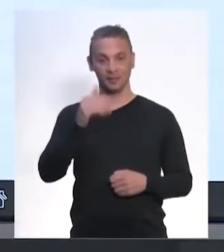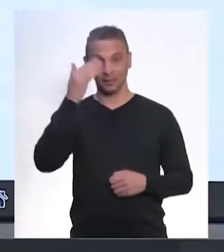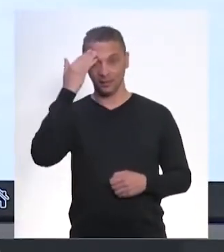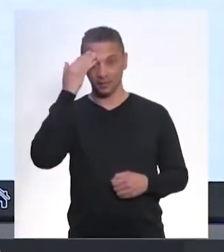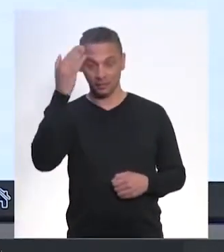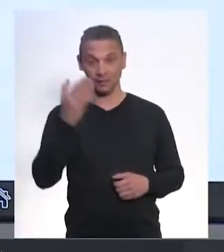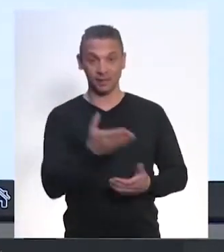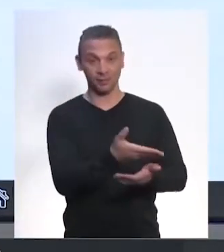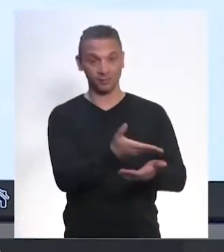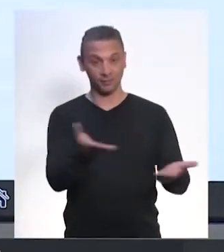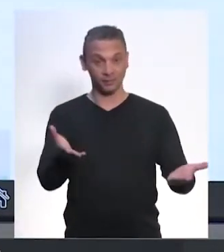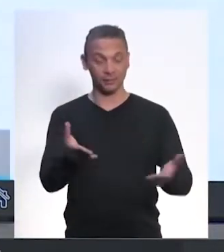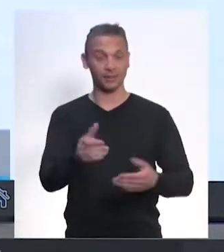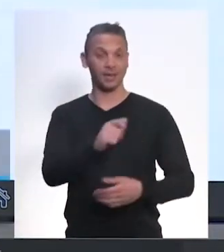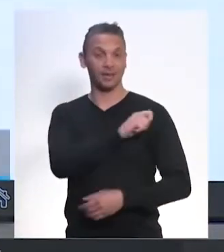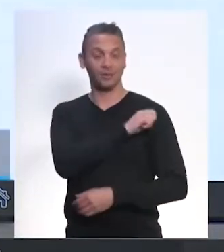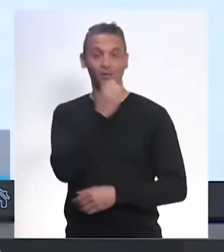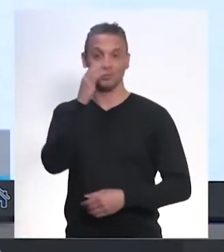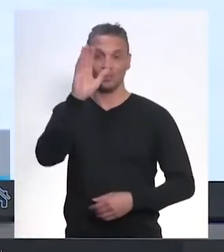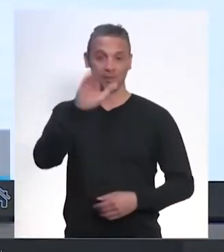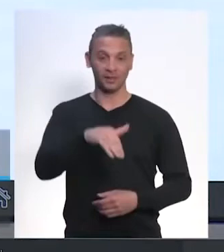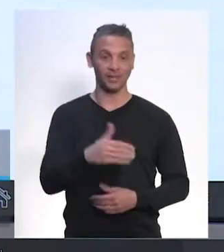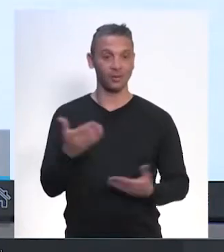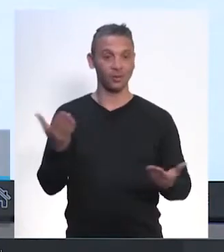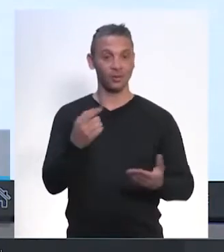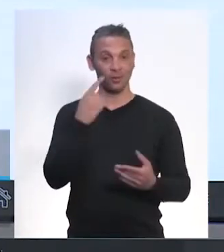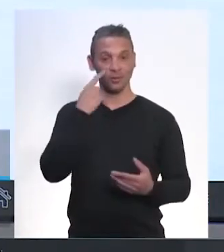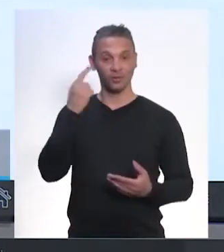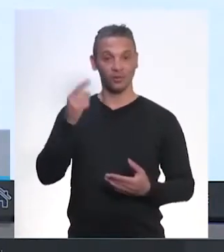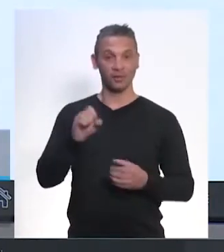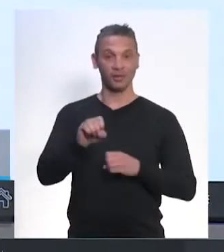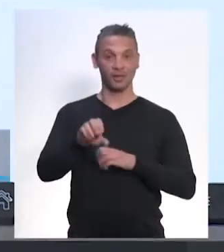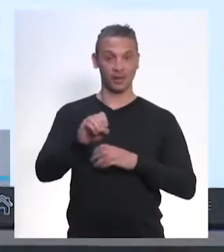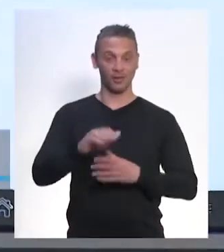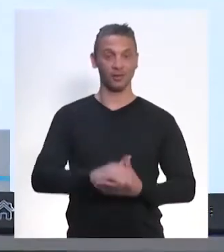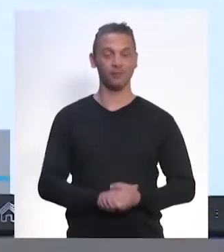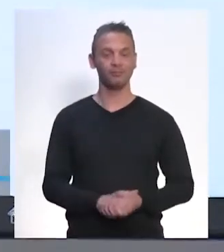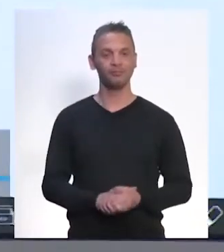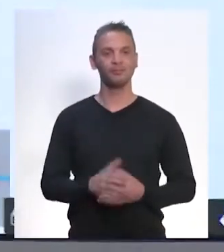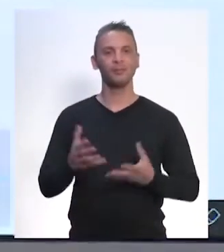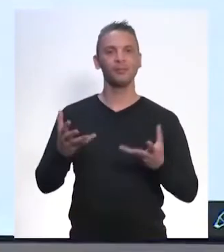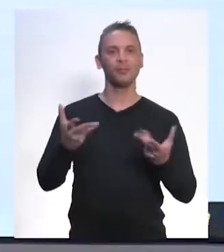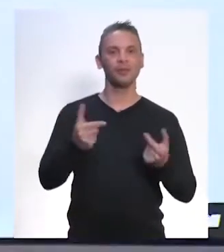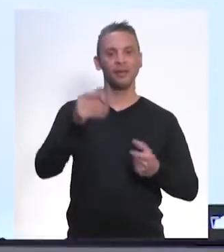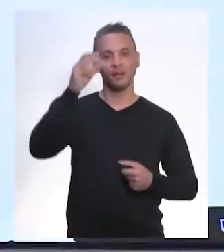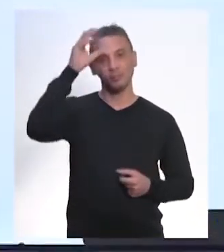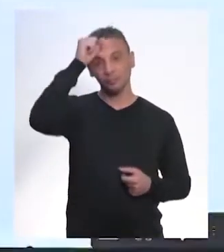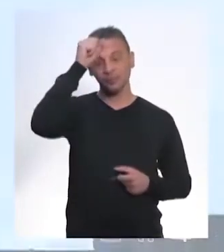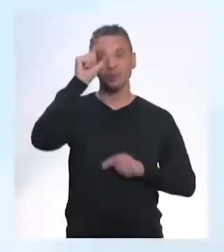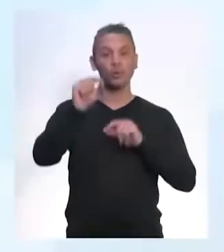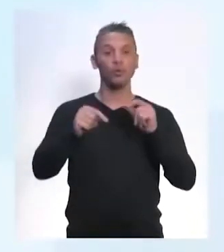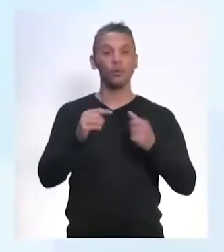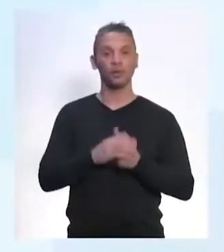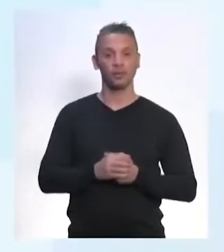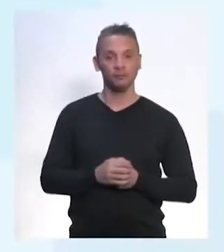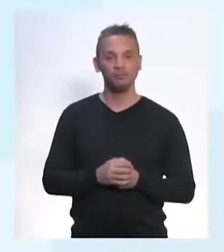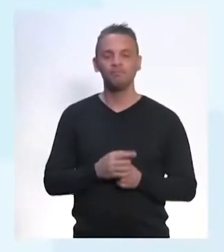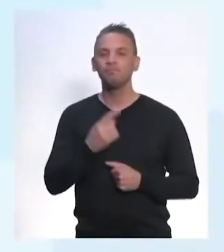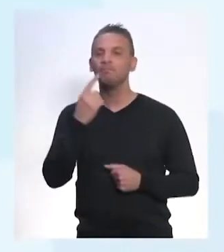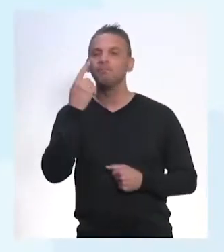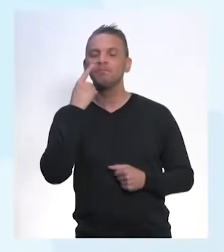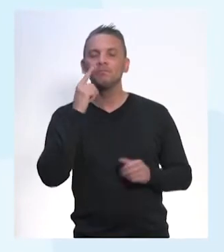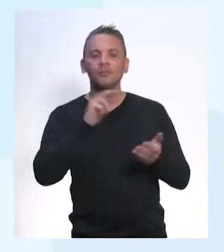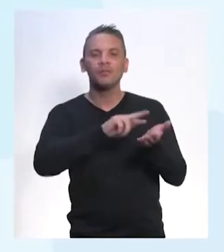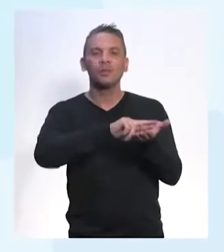tarde, alunos. Então, vamos à nossa aula de hoje. A habilidade que nós iremos trabalhar hoje é operar com